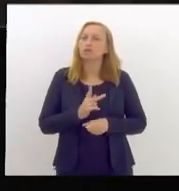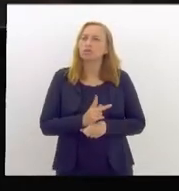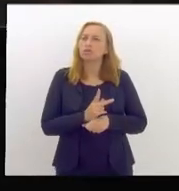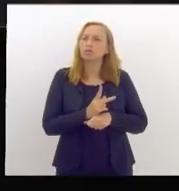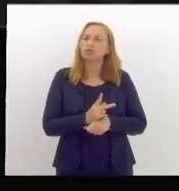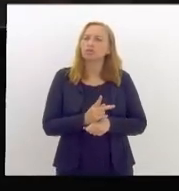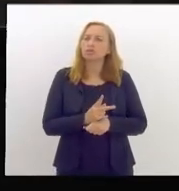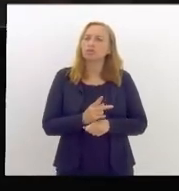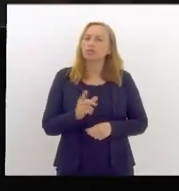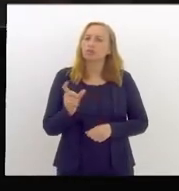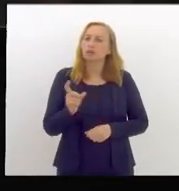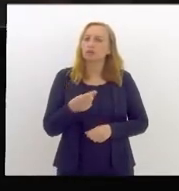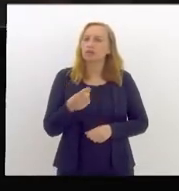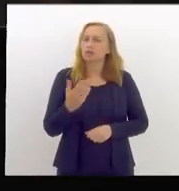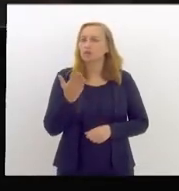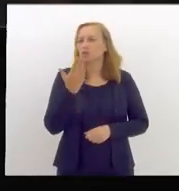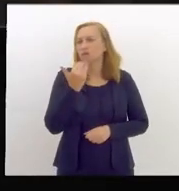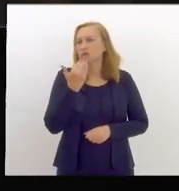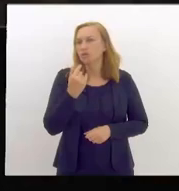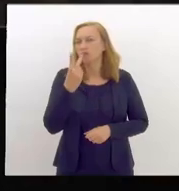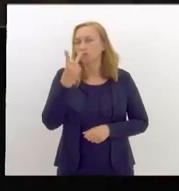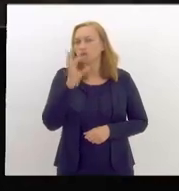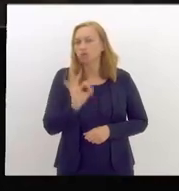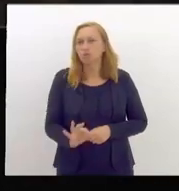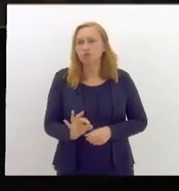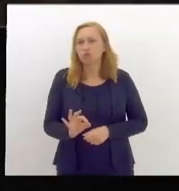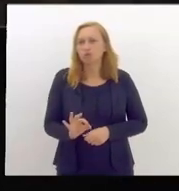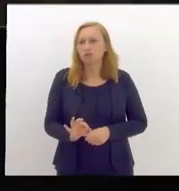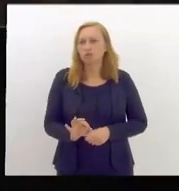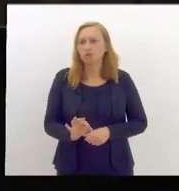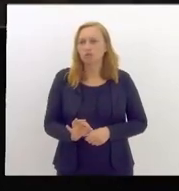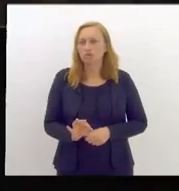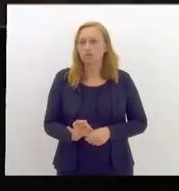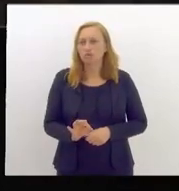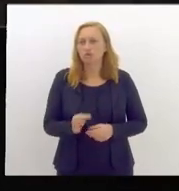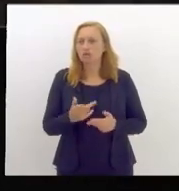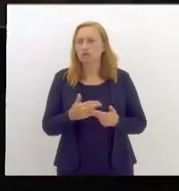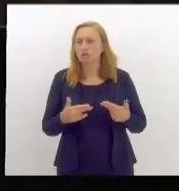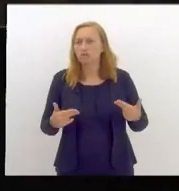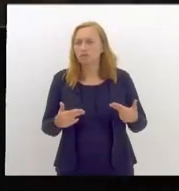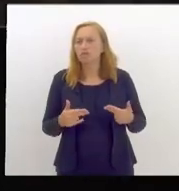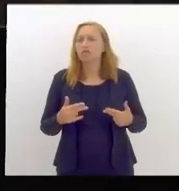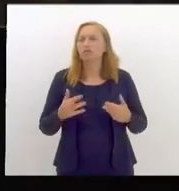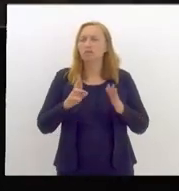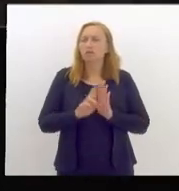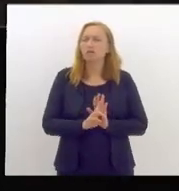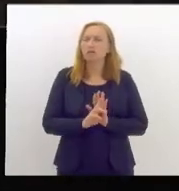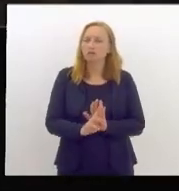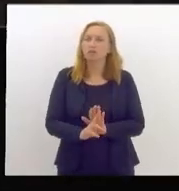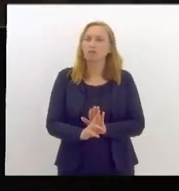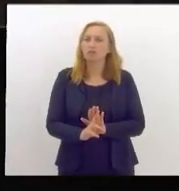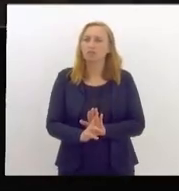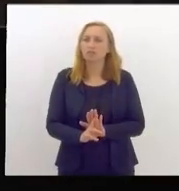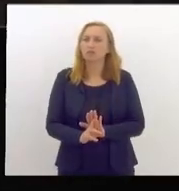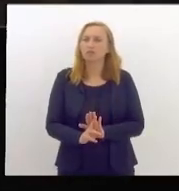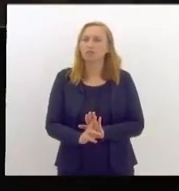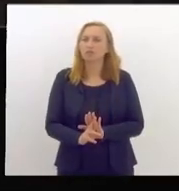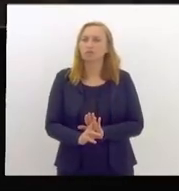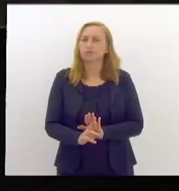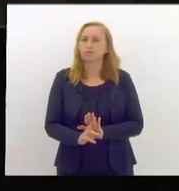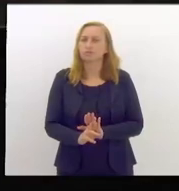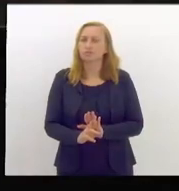eu tanto bato aqui não chega a 2% do montante que vai representar exatamente